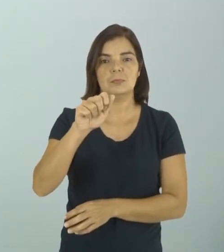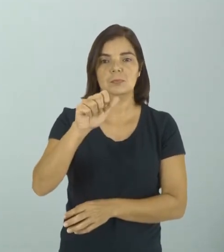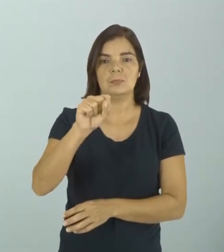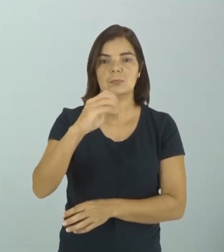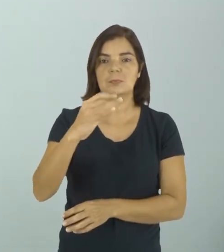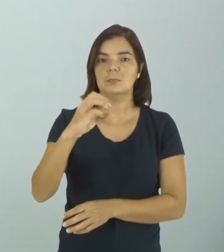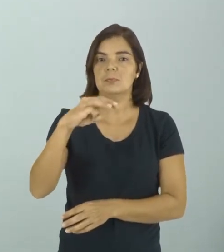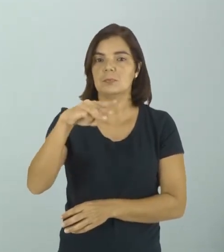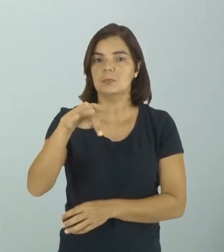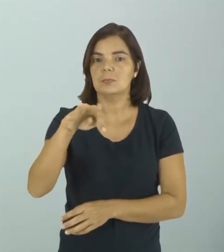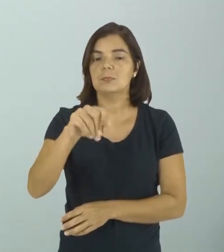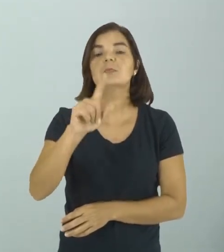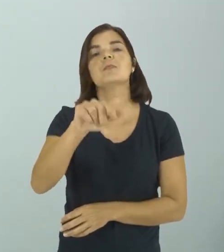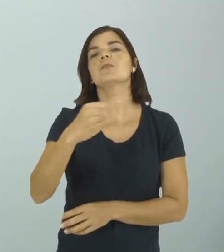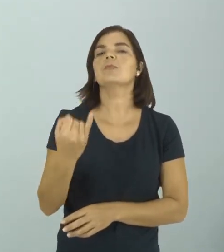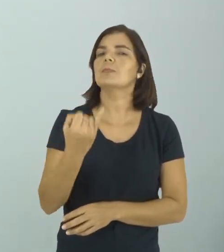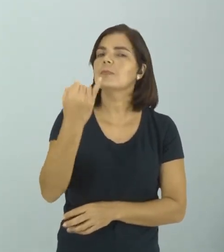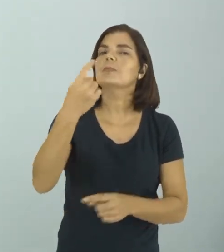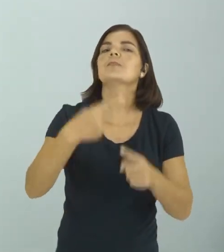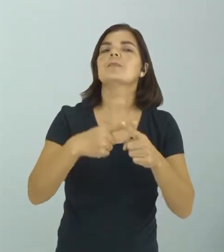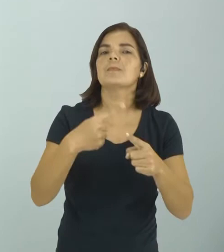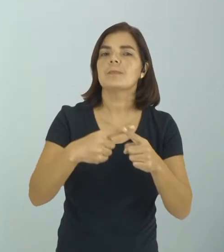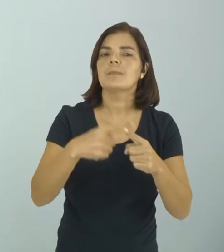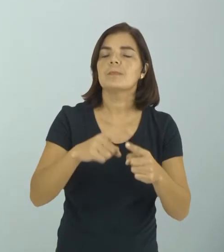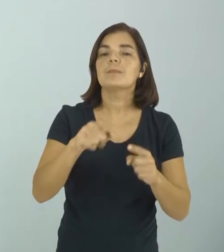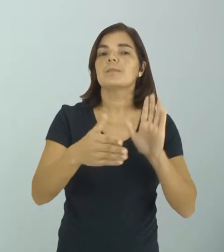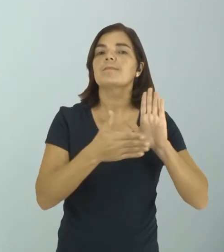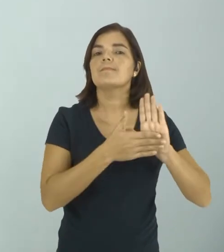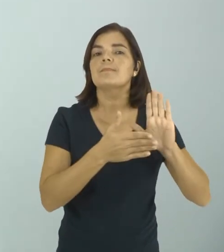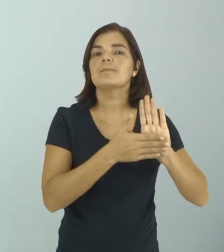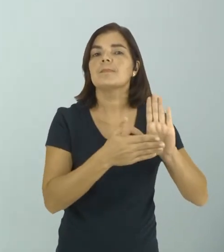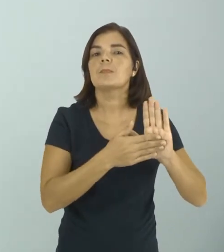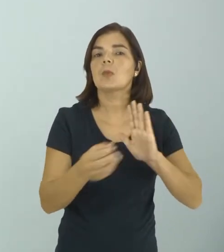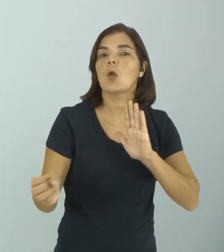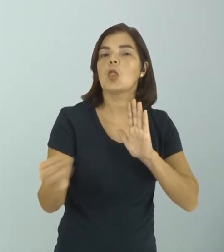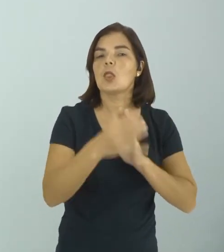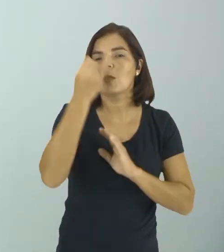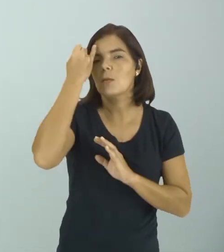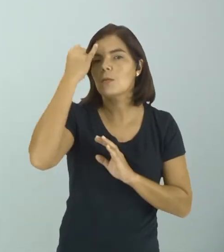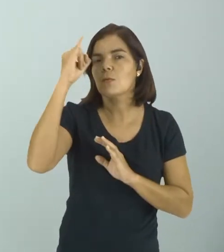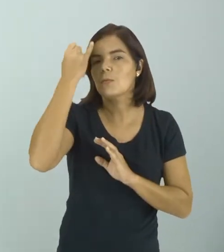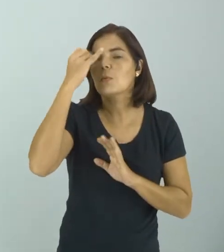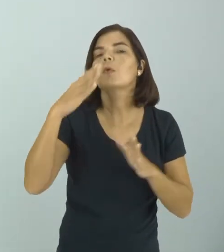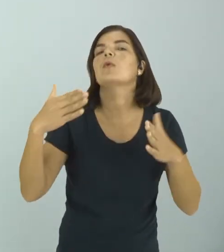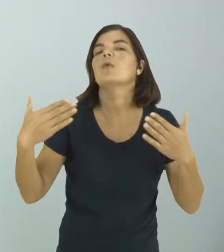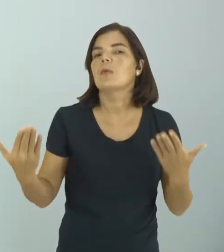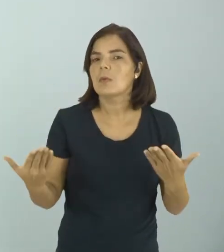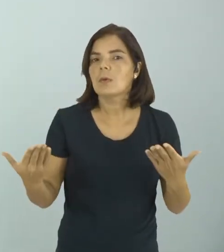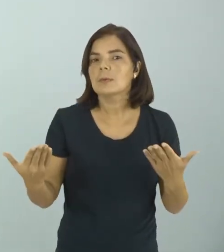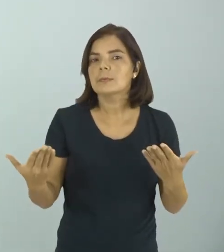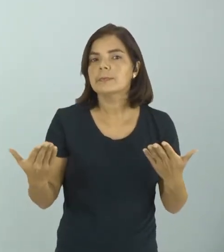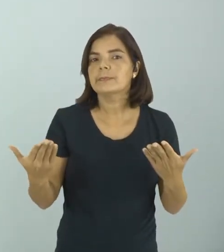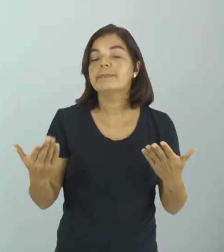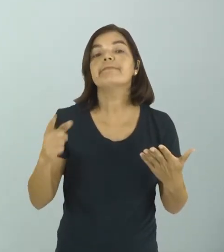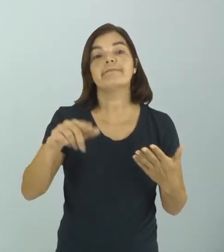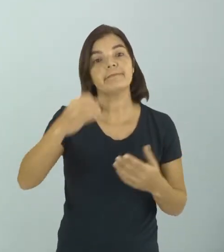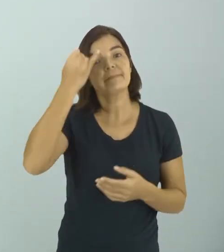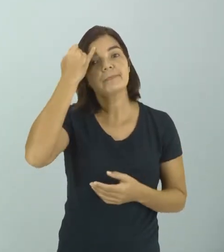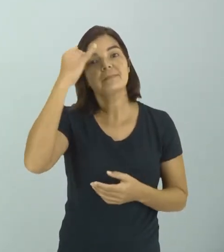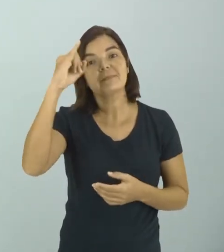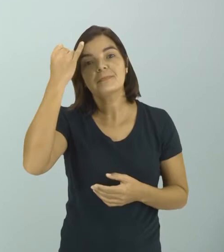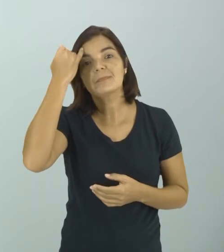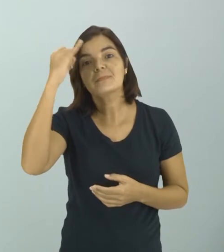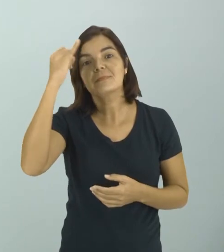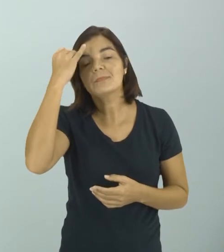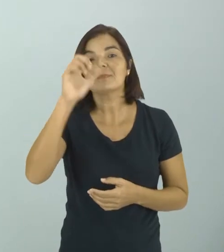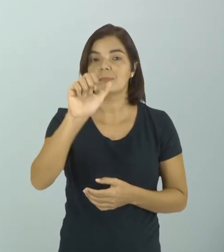por quê? Porque o renascimento, ele vai propor uma nova ideia. Qual seria essa ideia? A ideia do